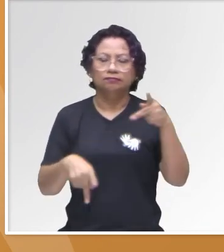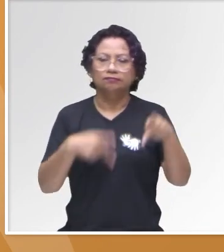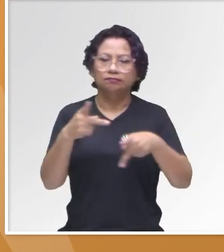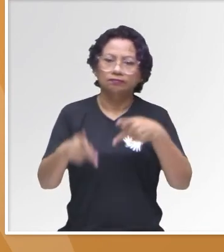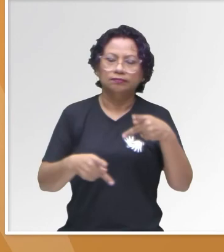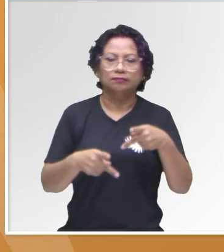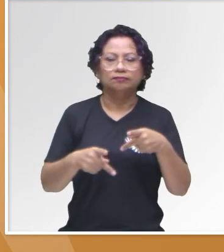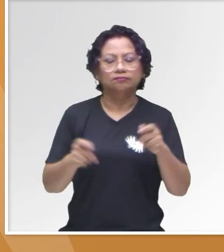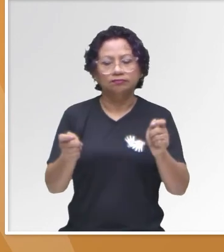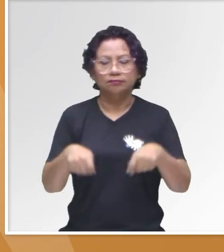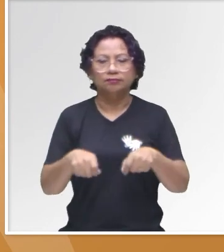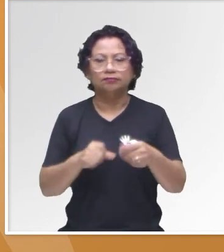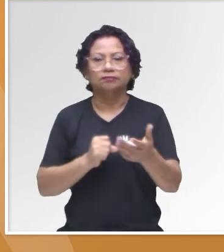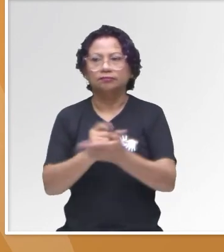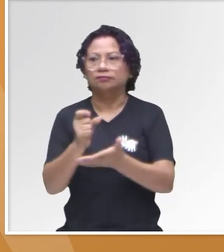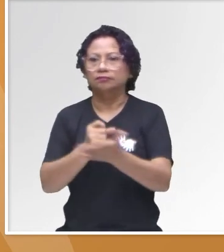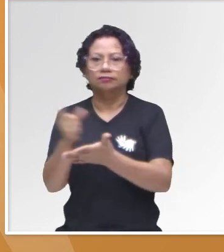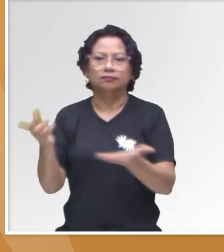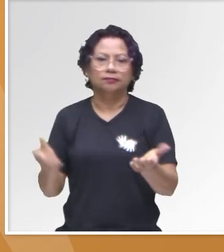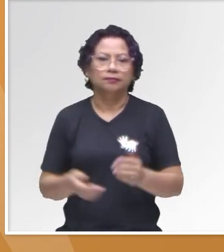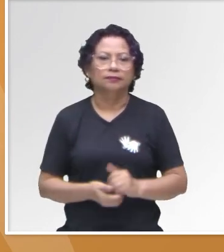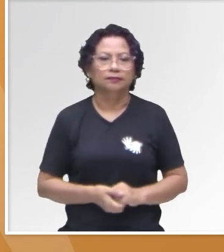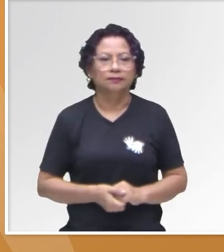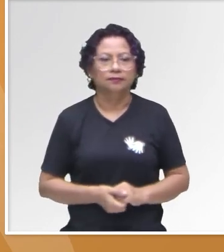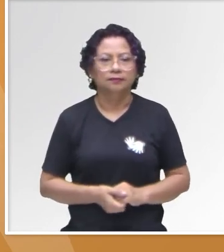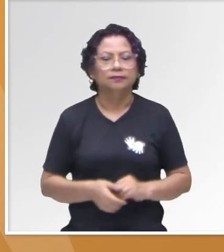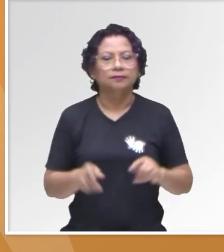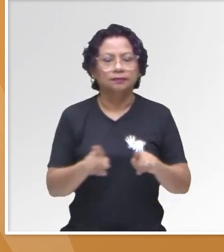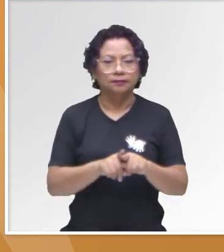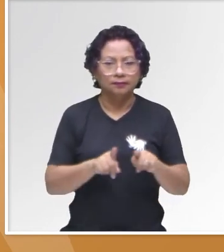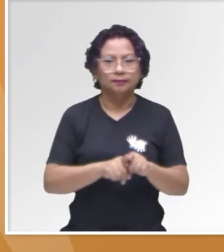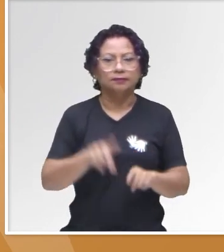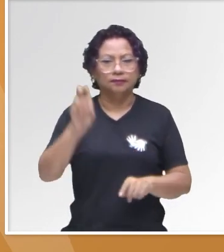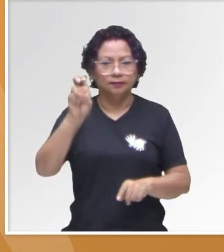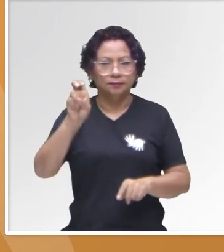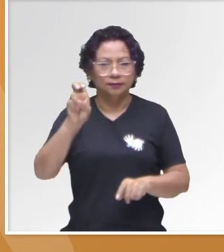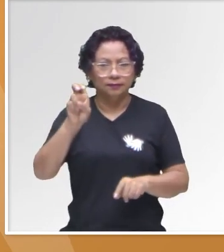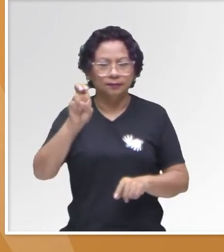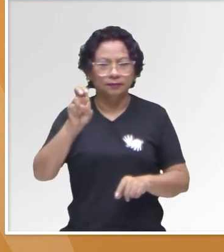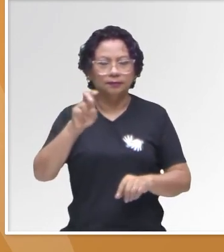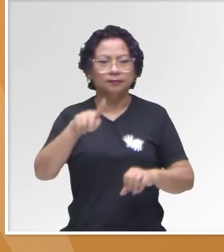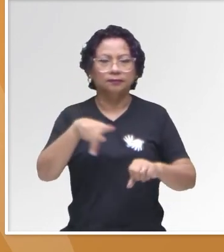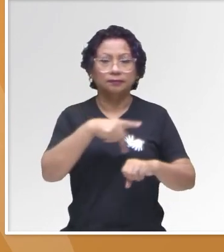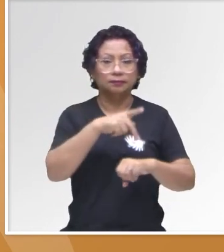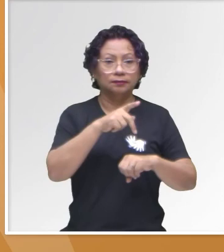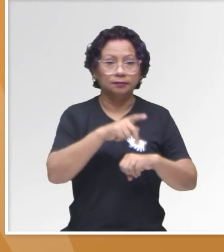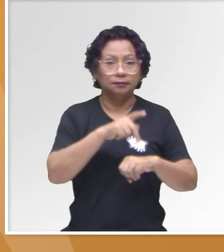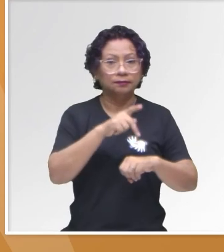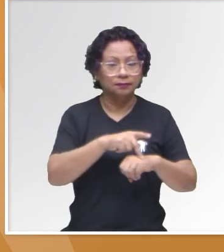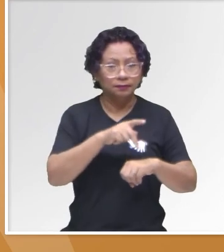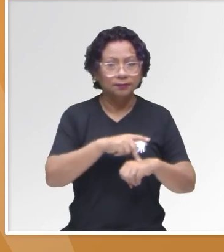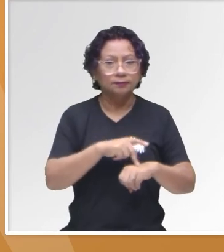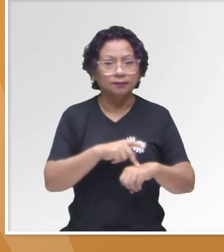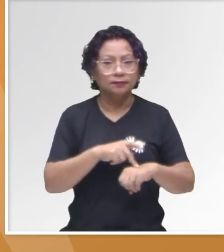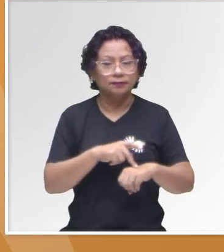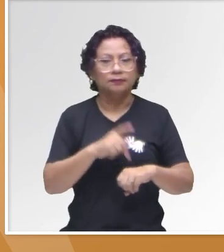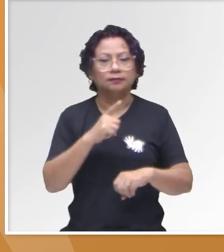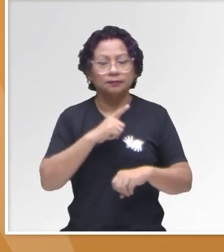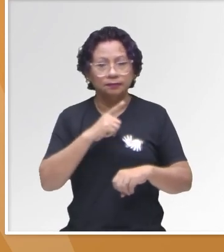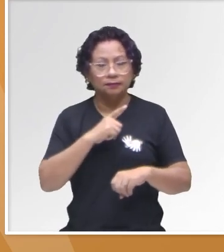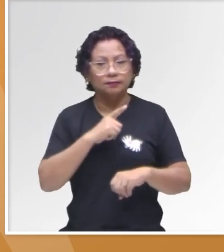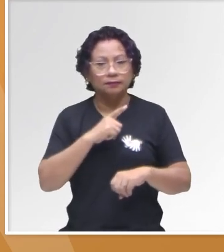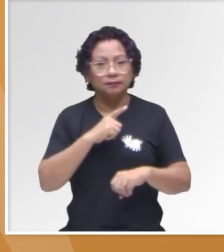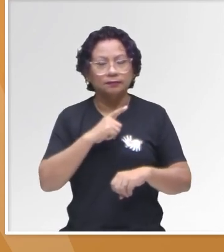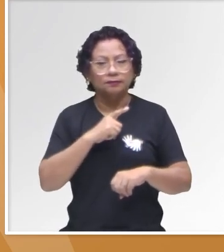um maior poder de consumo. E também eles vão se destacar pelas riquezas, pela abundância de riquezas nesses países, né?